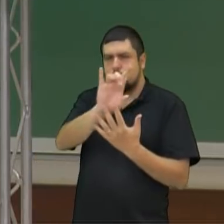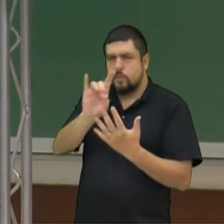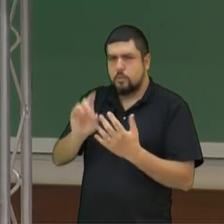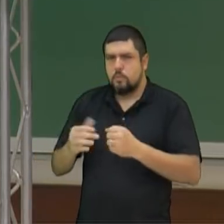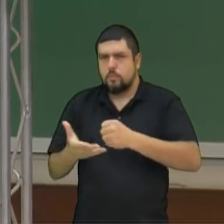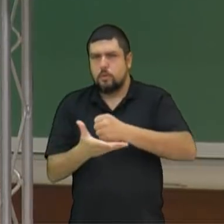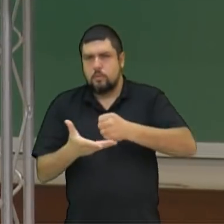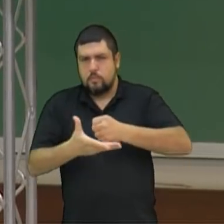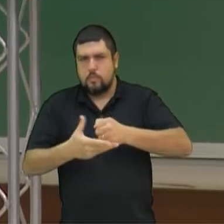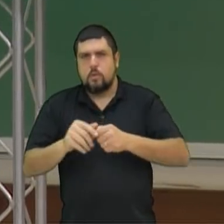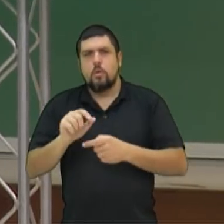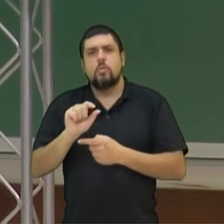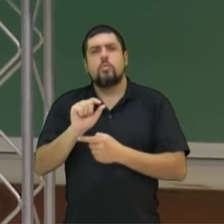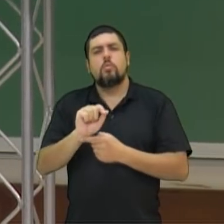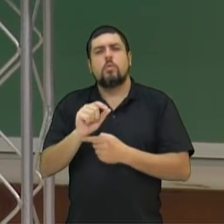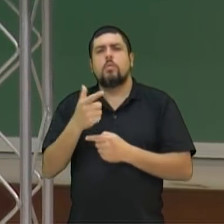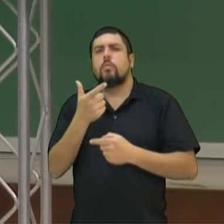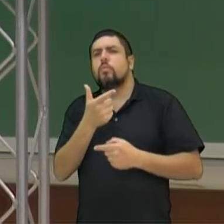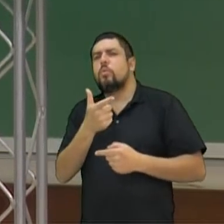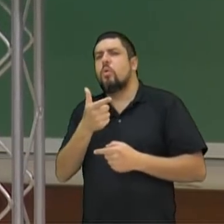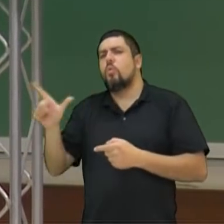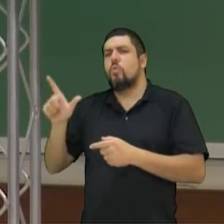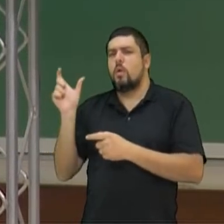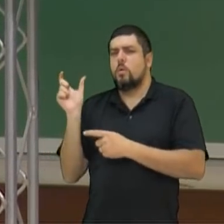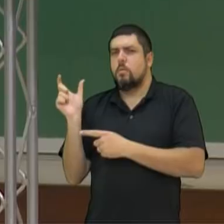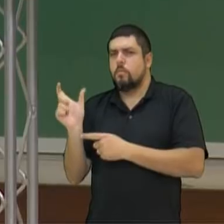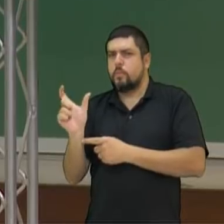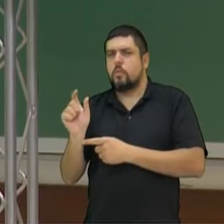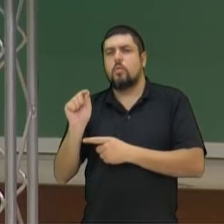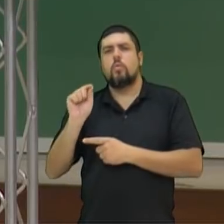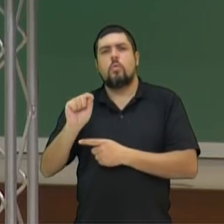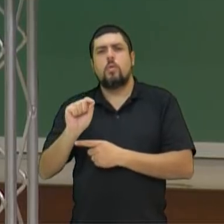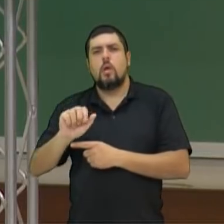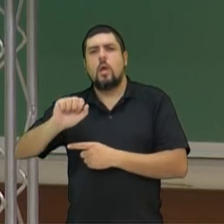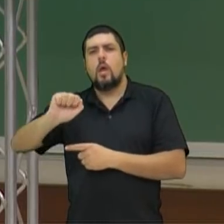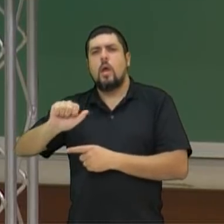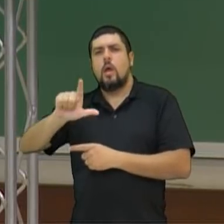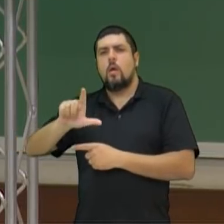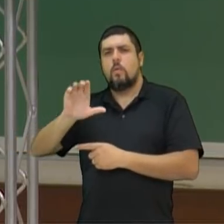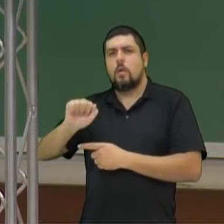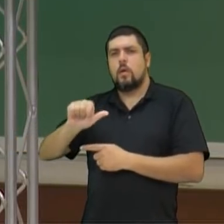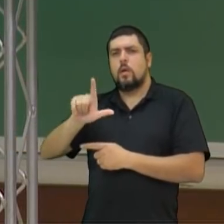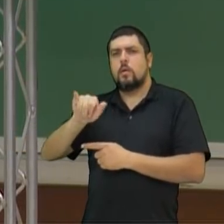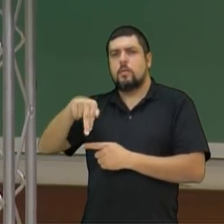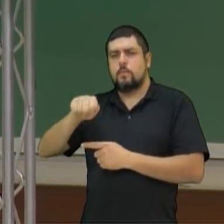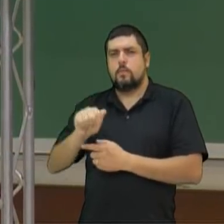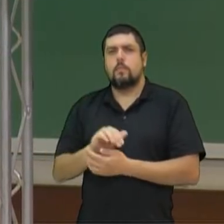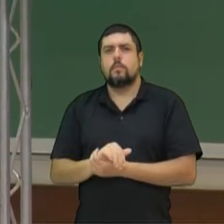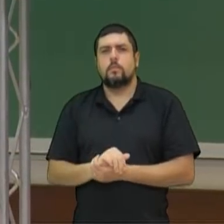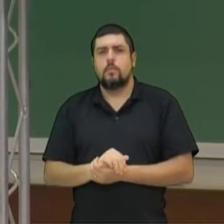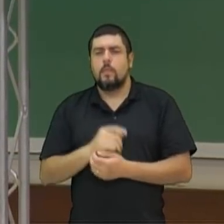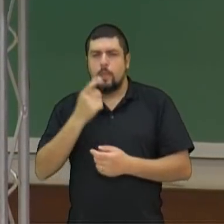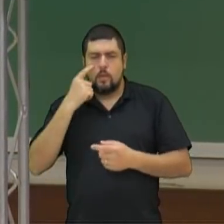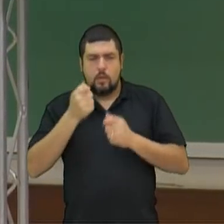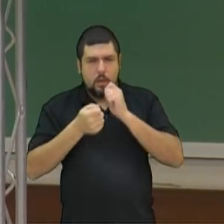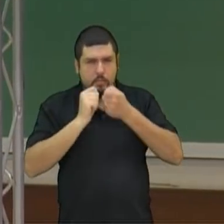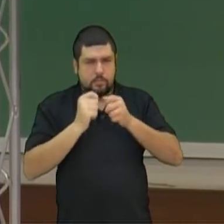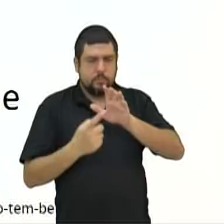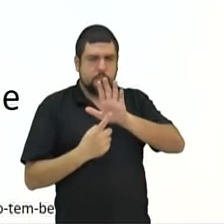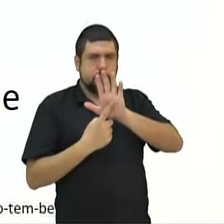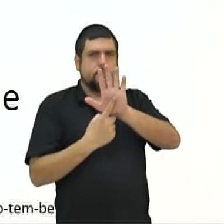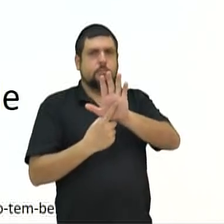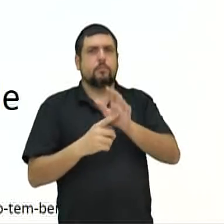usar um outro termo para me referir a elas, que é substâncias alcalinas. E veja só essa reportagem que eu trouxe para